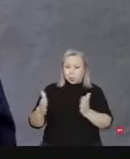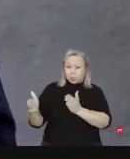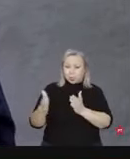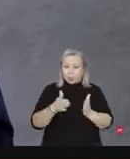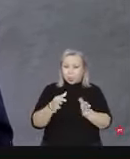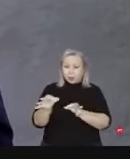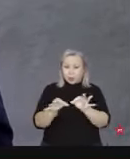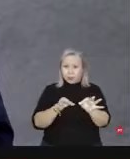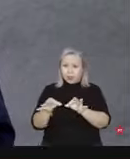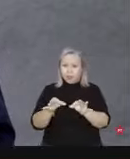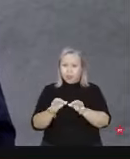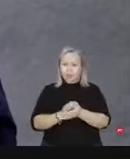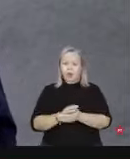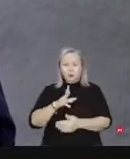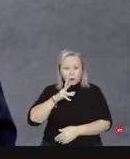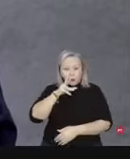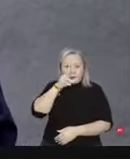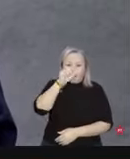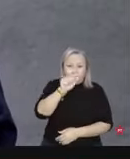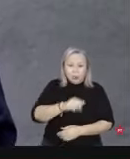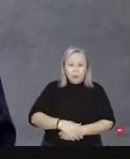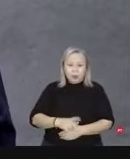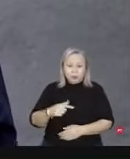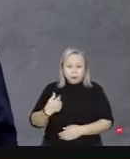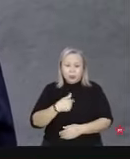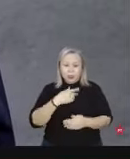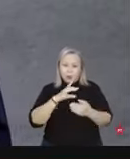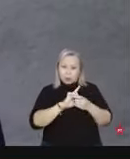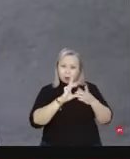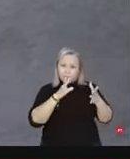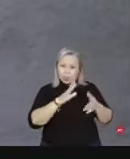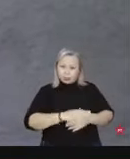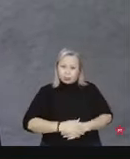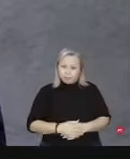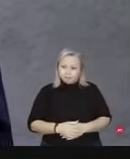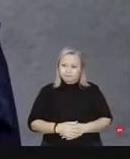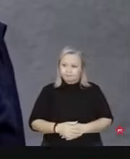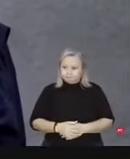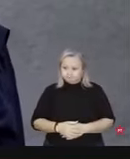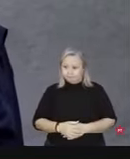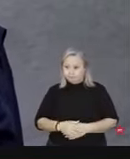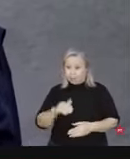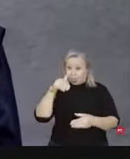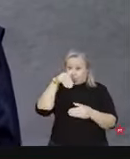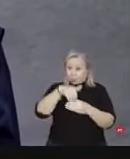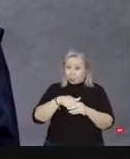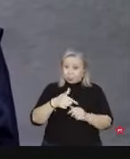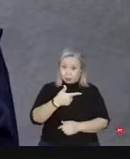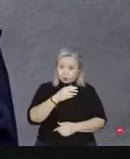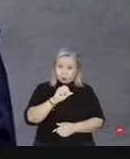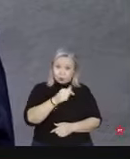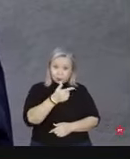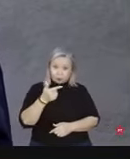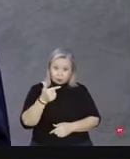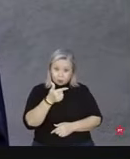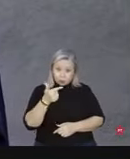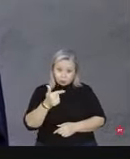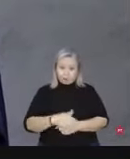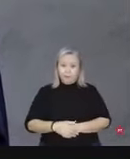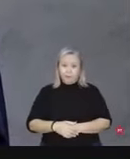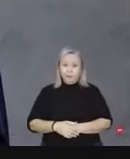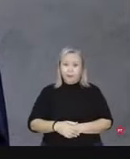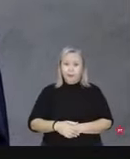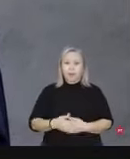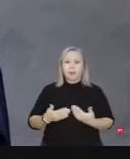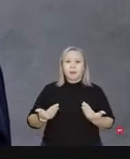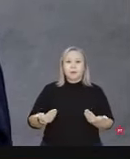construção e fortalecimento da nossa democracia. Nas eleições de 2022, a